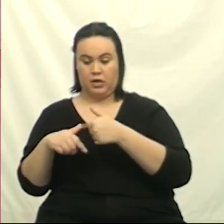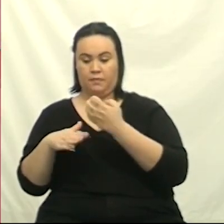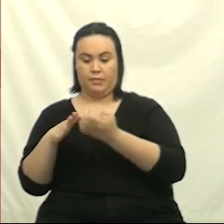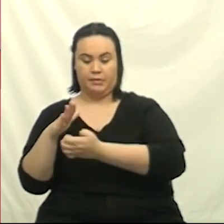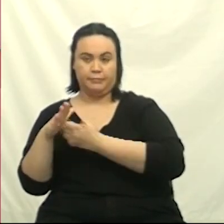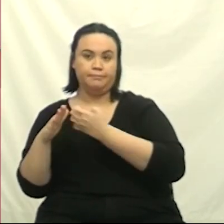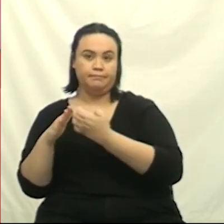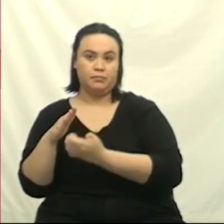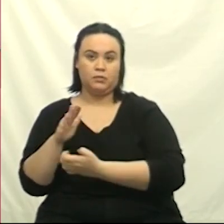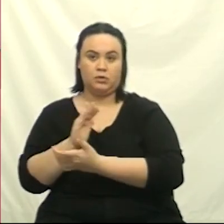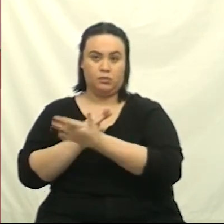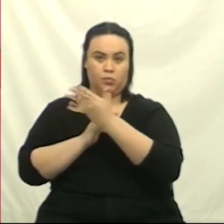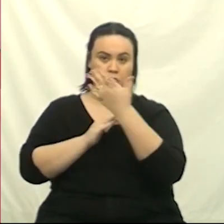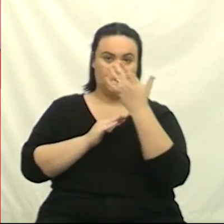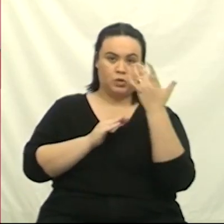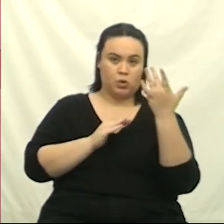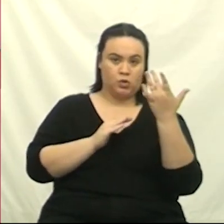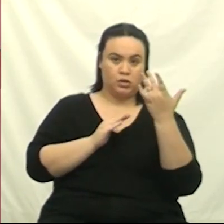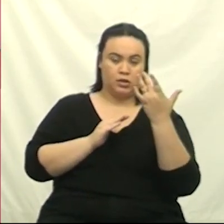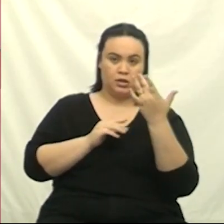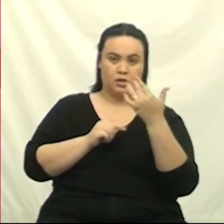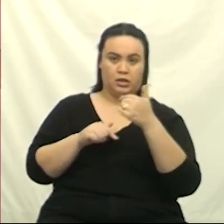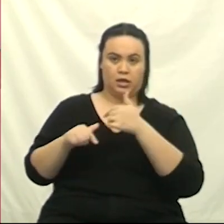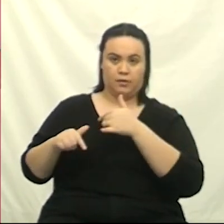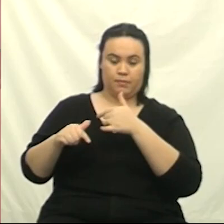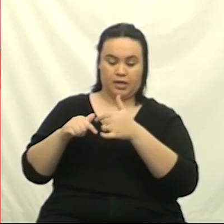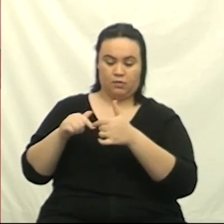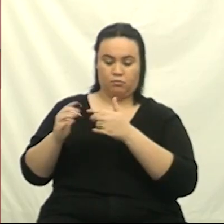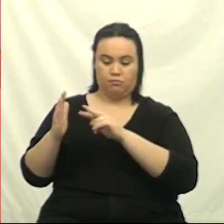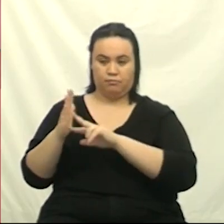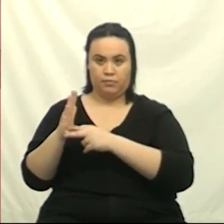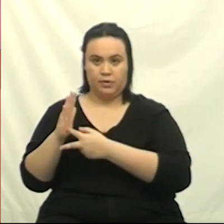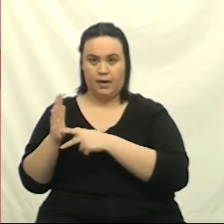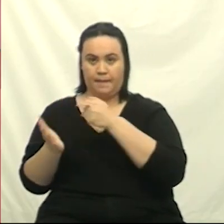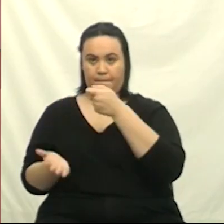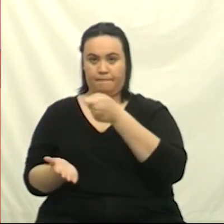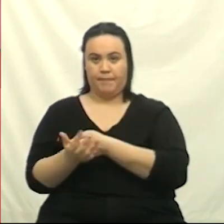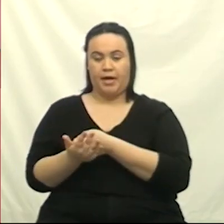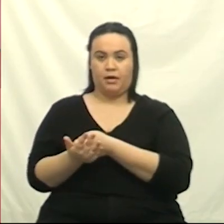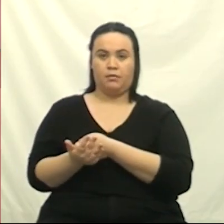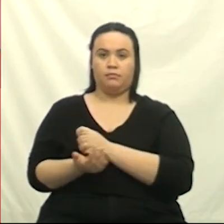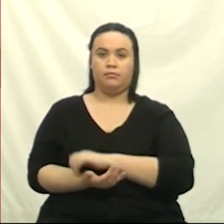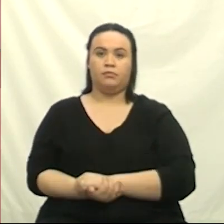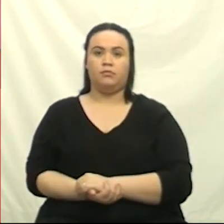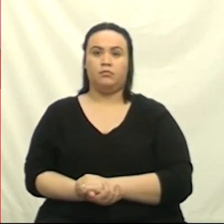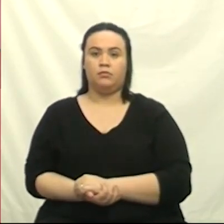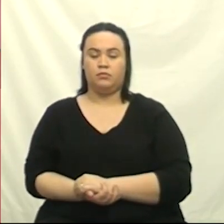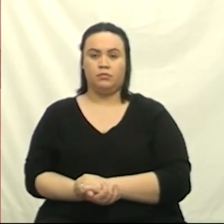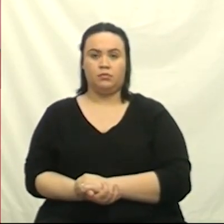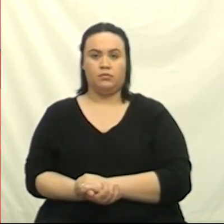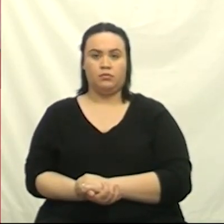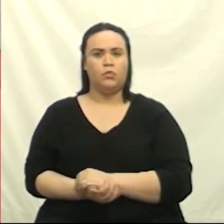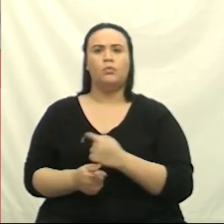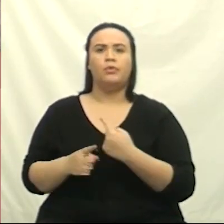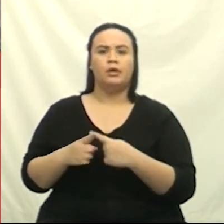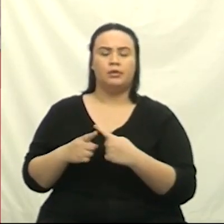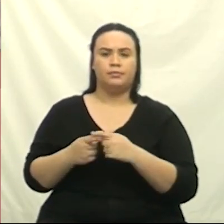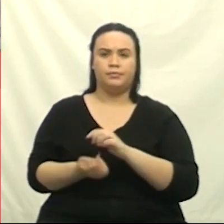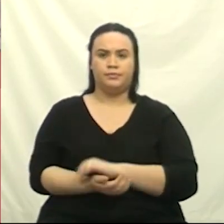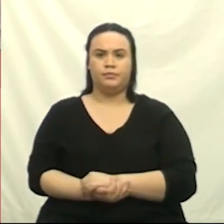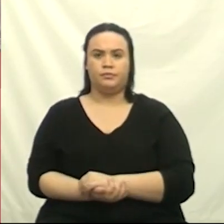aqueles que estão lá prestando serviço no sindicato é pago pela categoria pelo sindicato ou por que isso